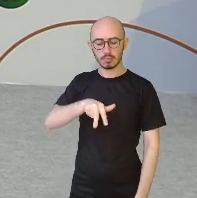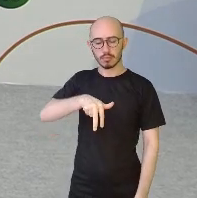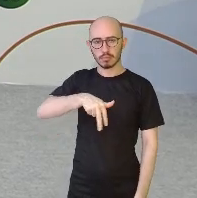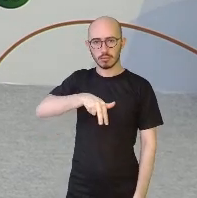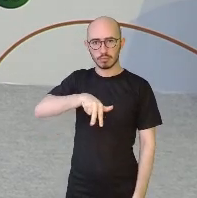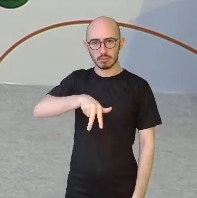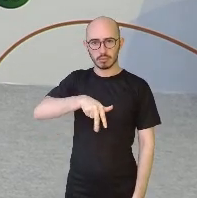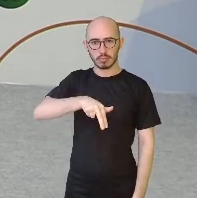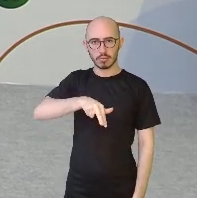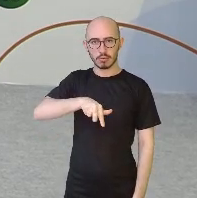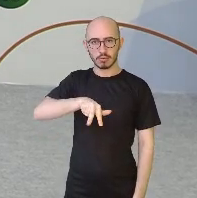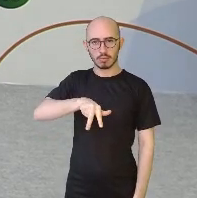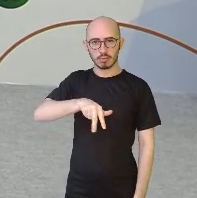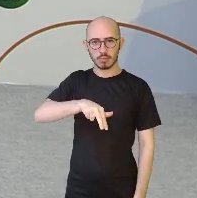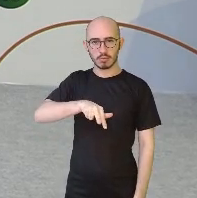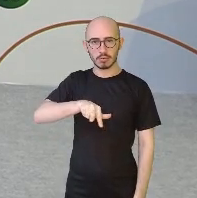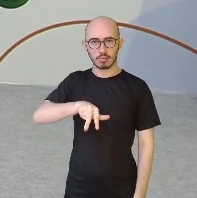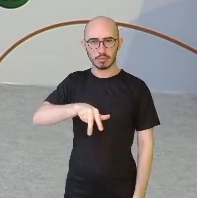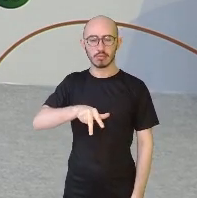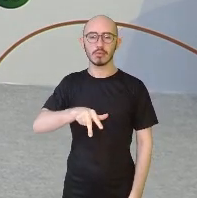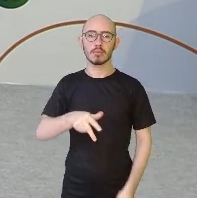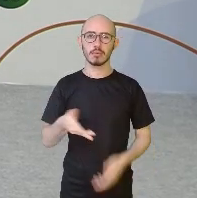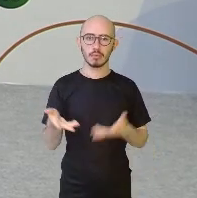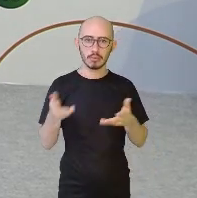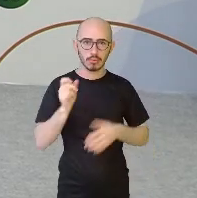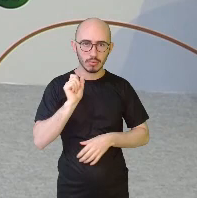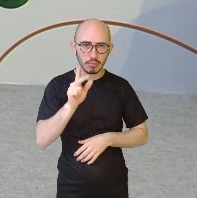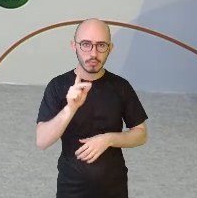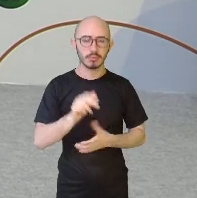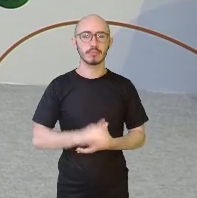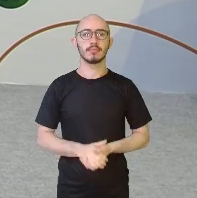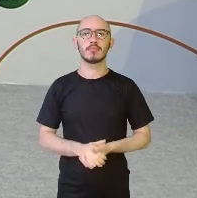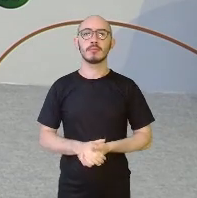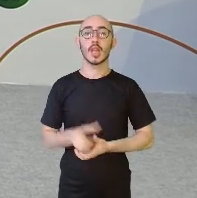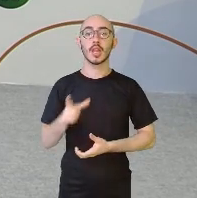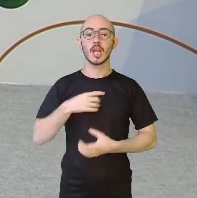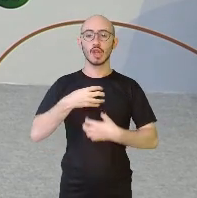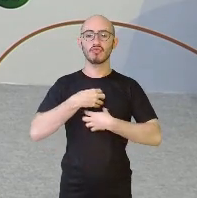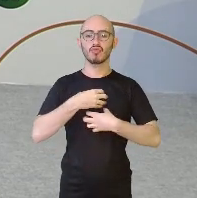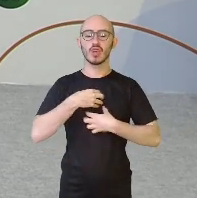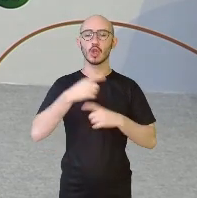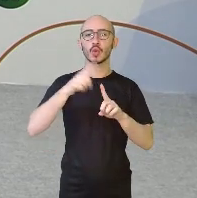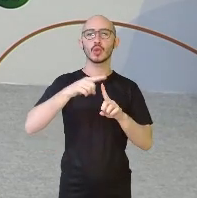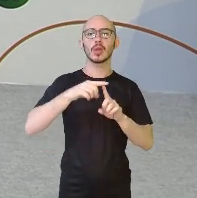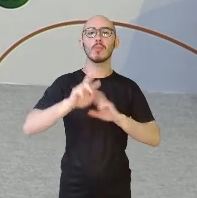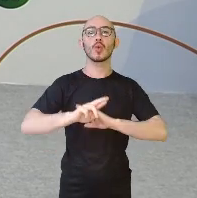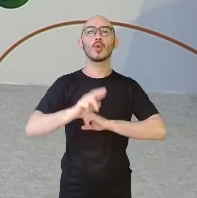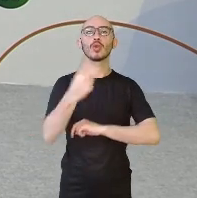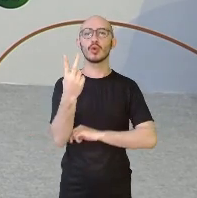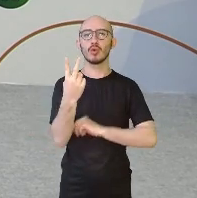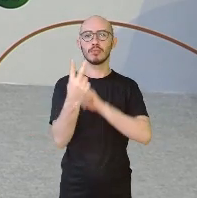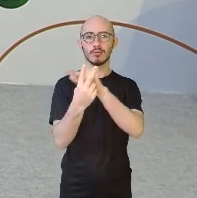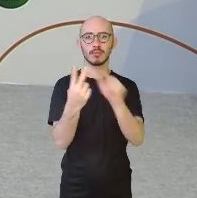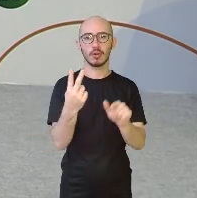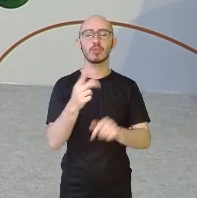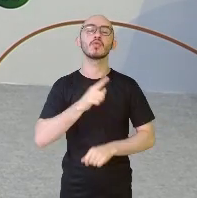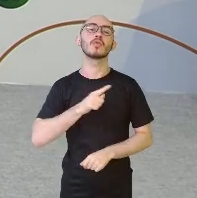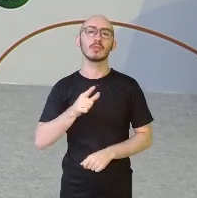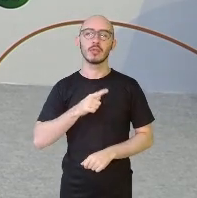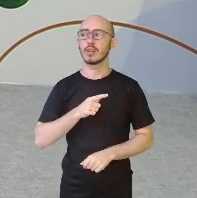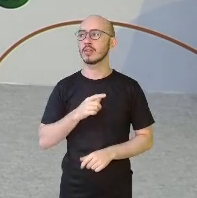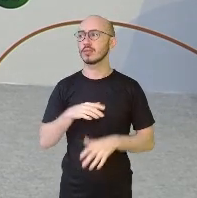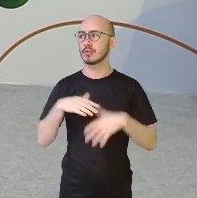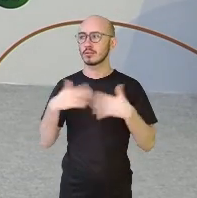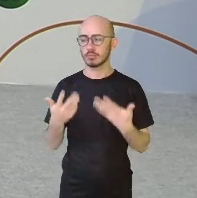círculo. A meia-lua de frente a gente pode fazer ela de duas formas, eu parar com os pés aqui na paralela, e aí você vai movimentar o